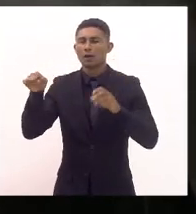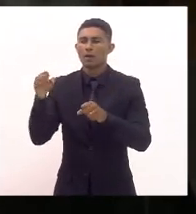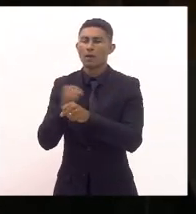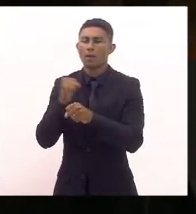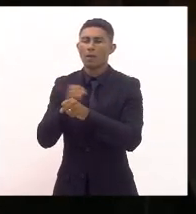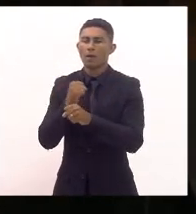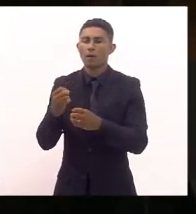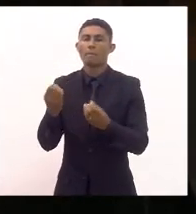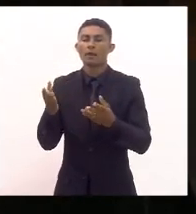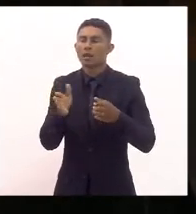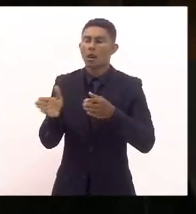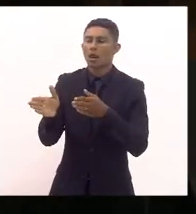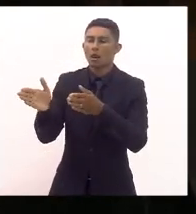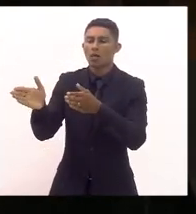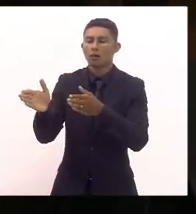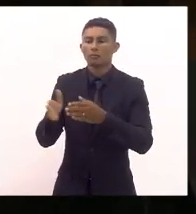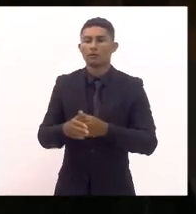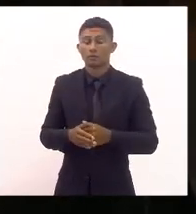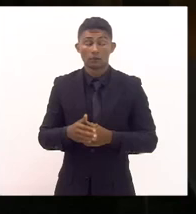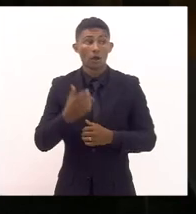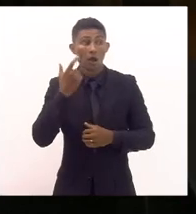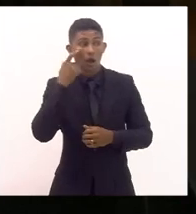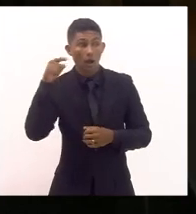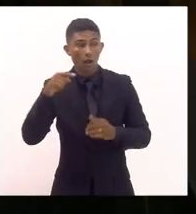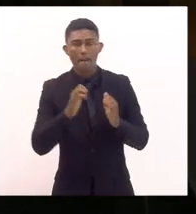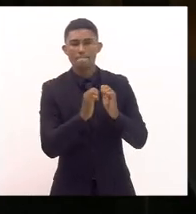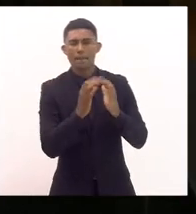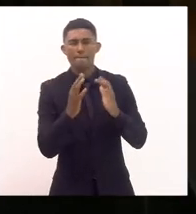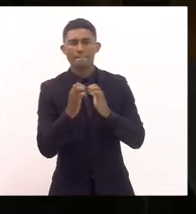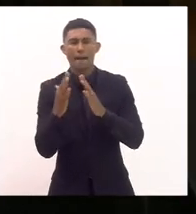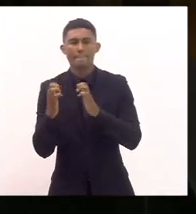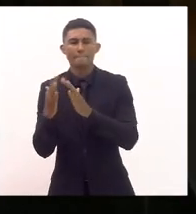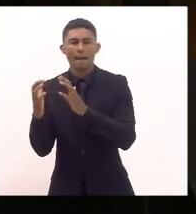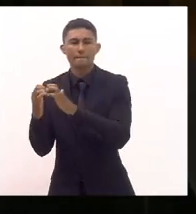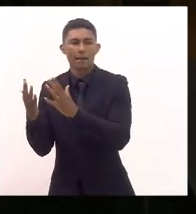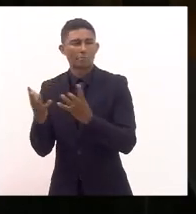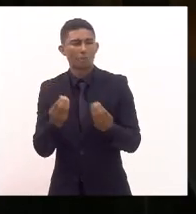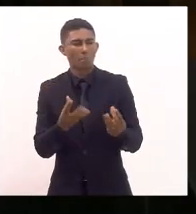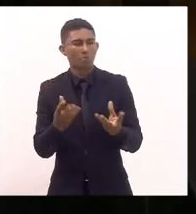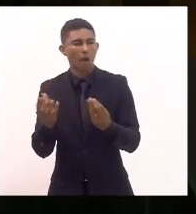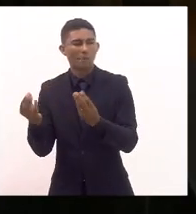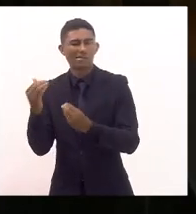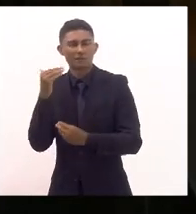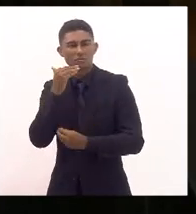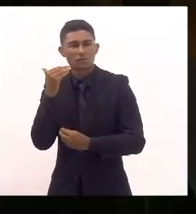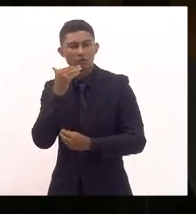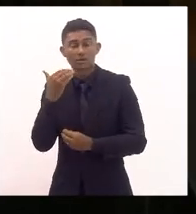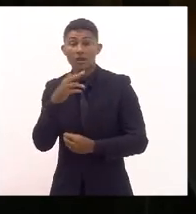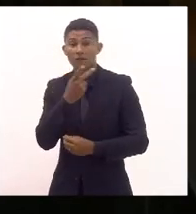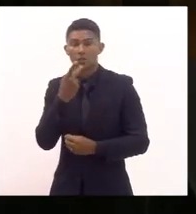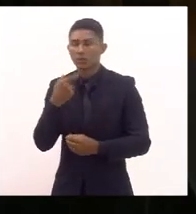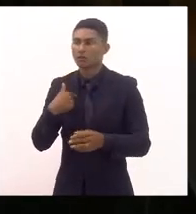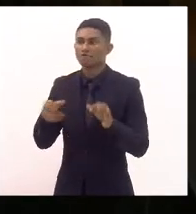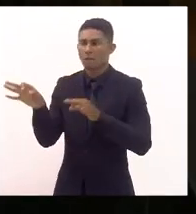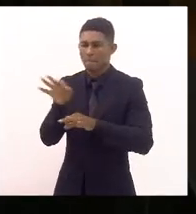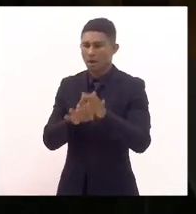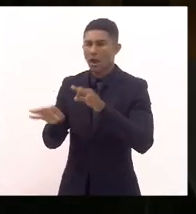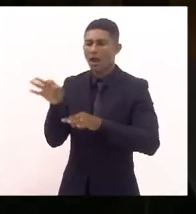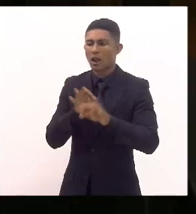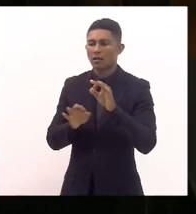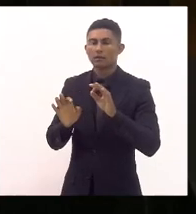gente recuperar falei olha é cada buraco só não tem ideia o voo preparar a licitação de forma